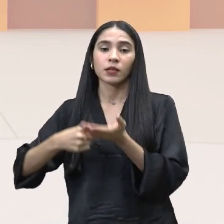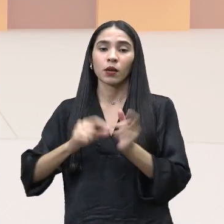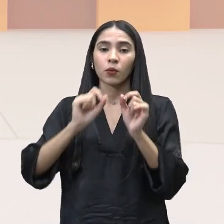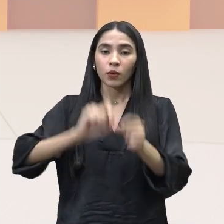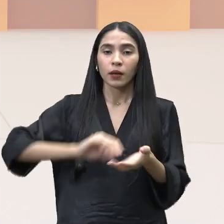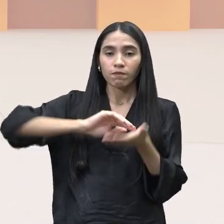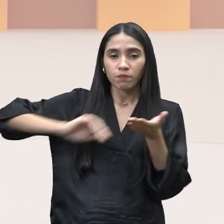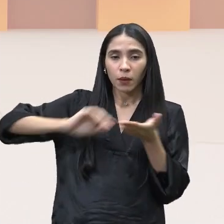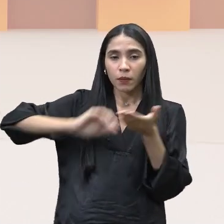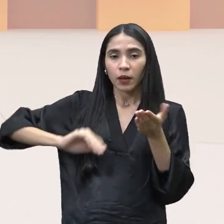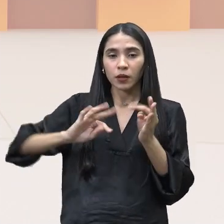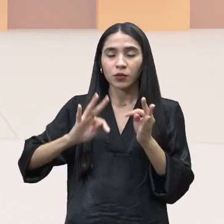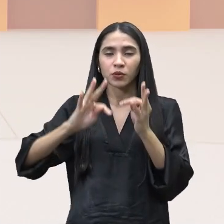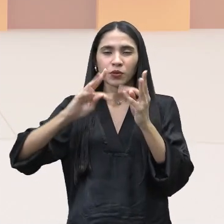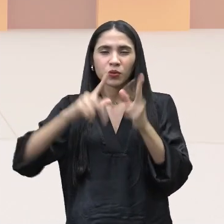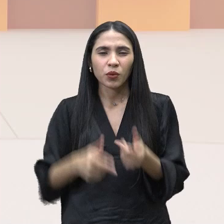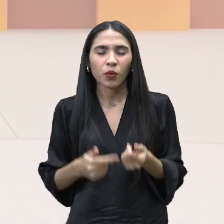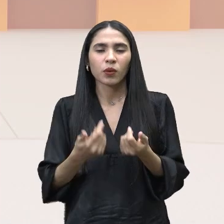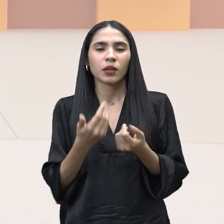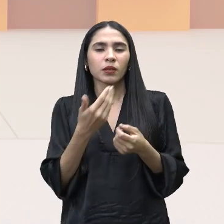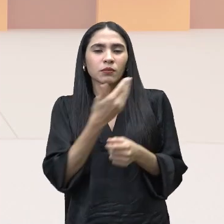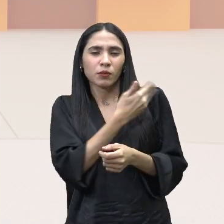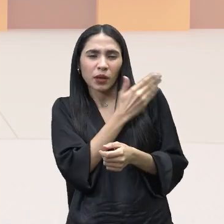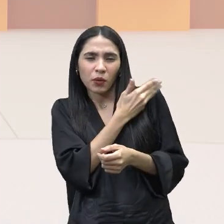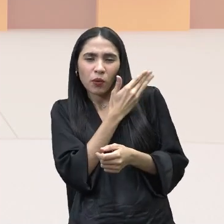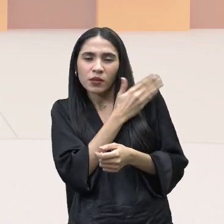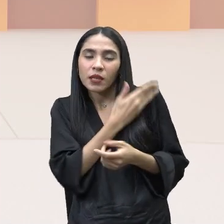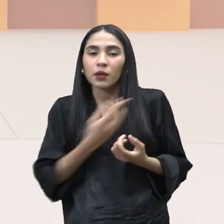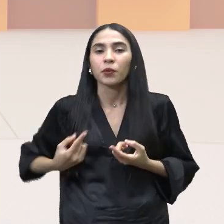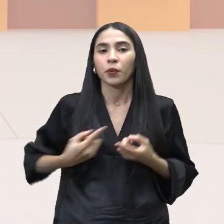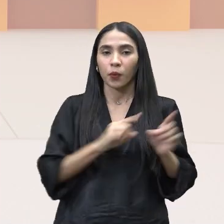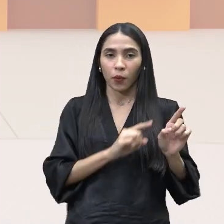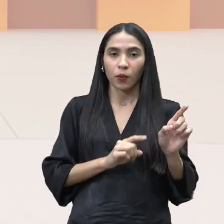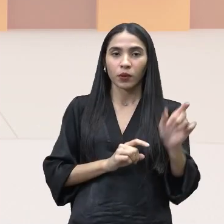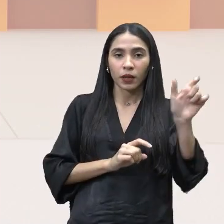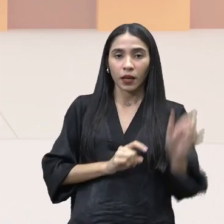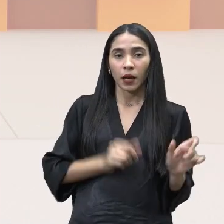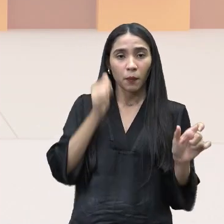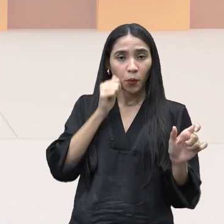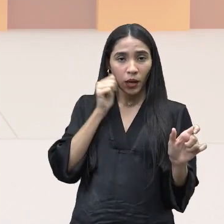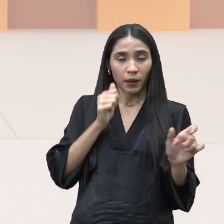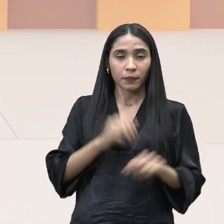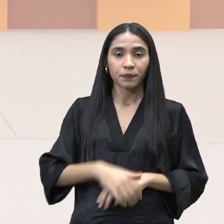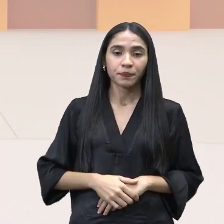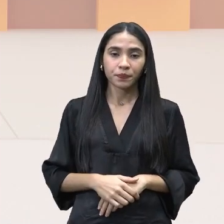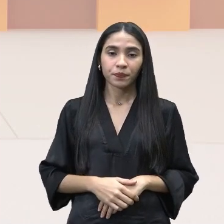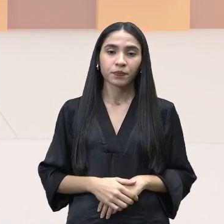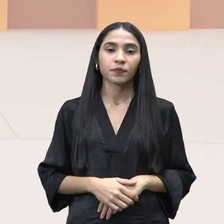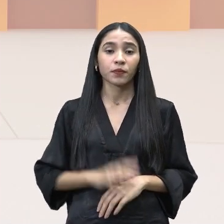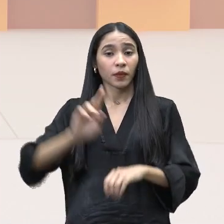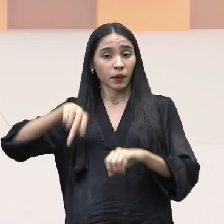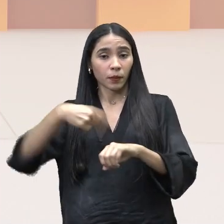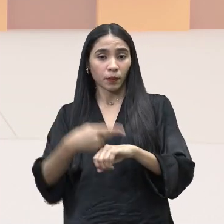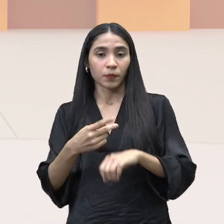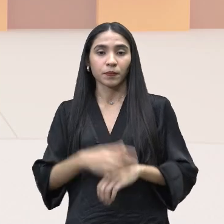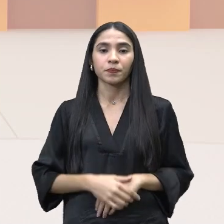a eliminação de todas as formas de discriminação contra as mulheres.